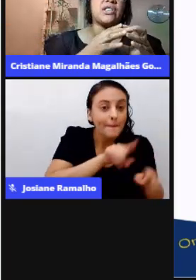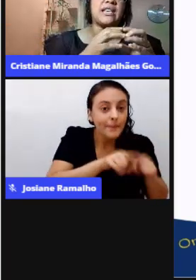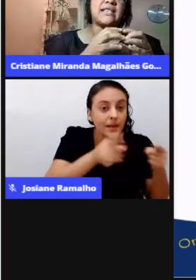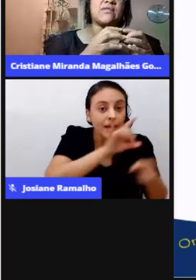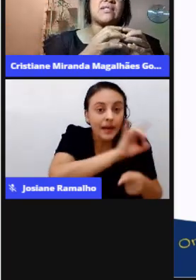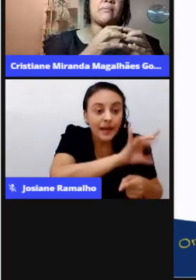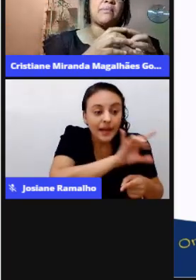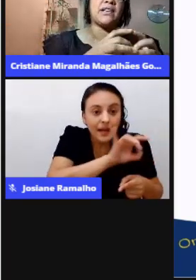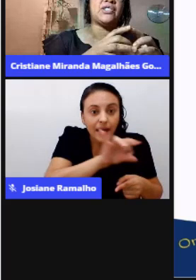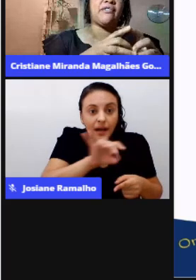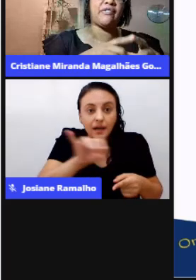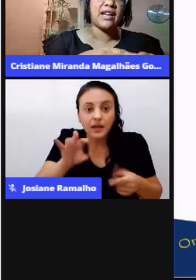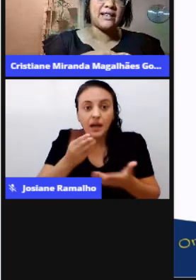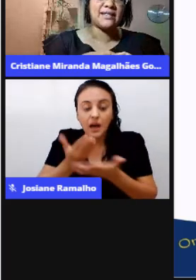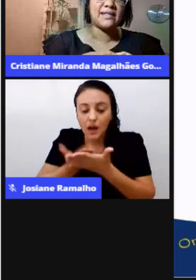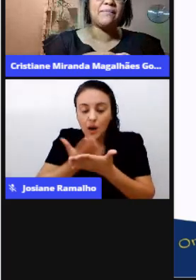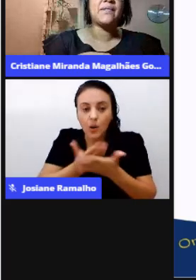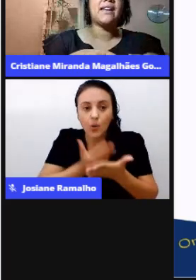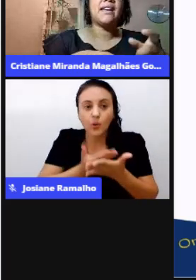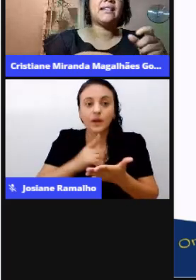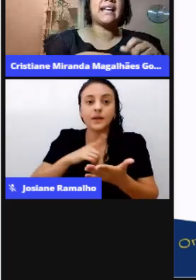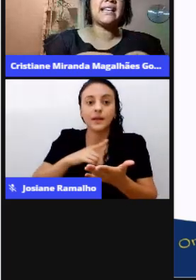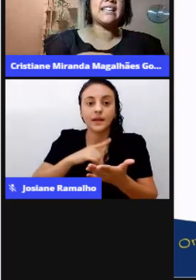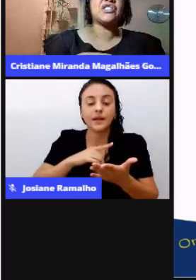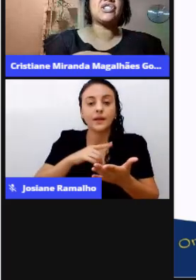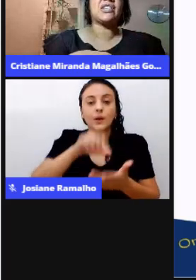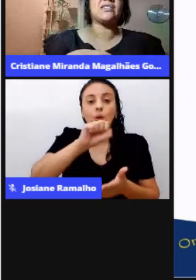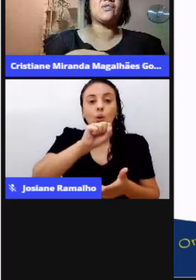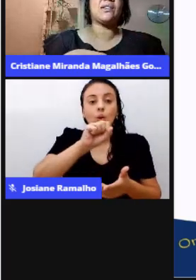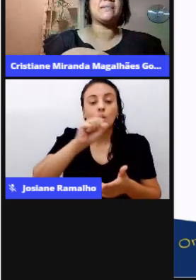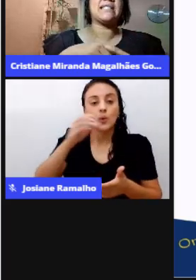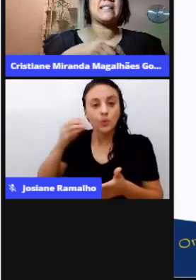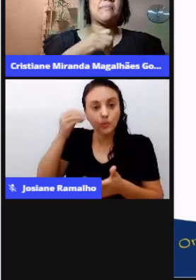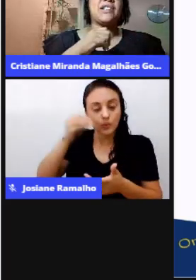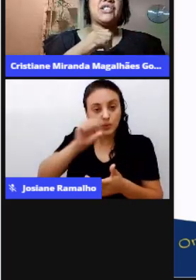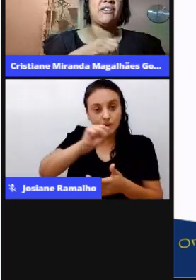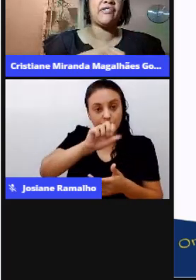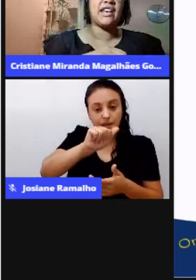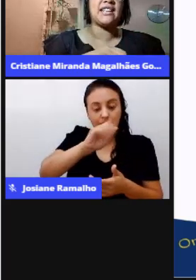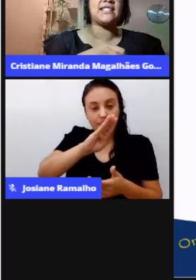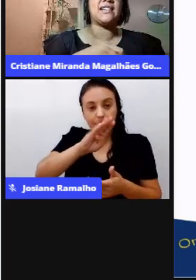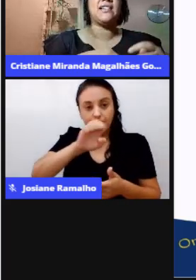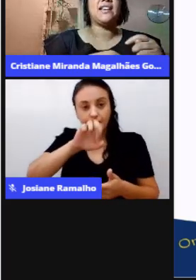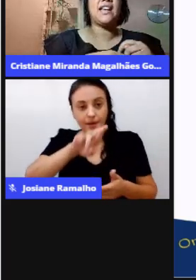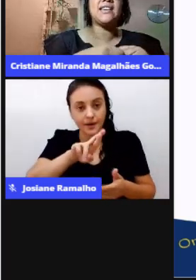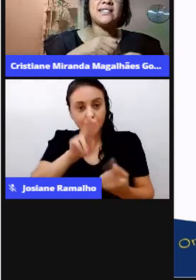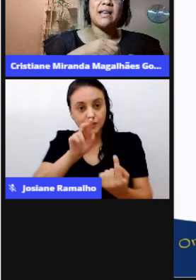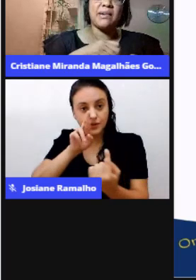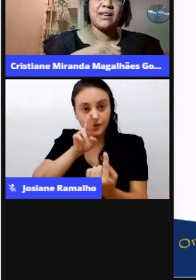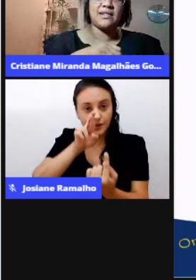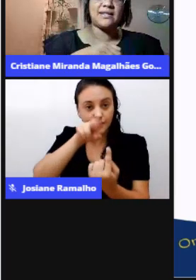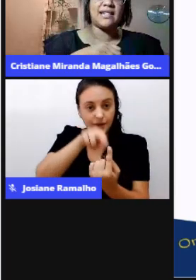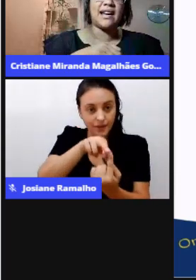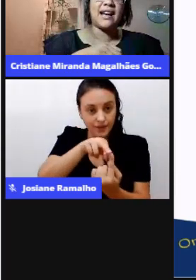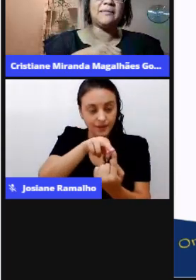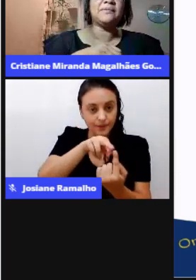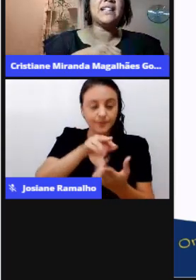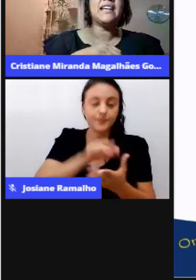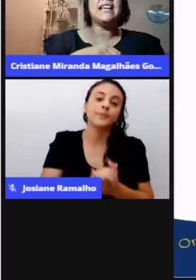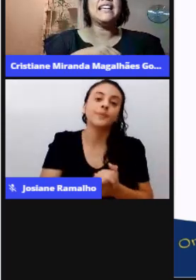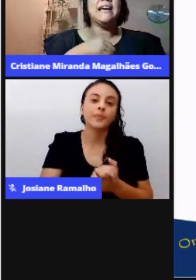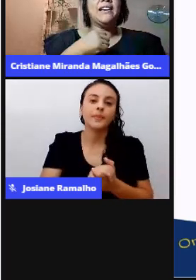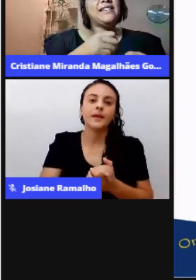vezes a gente utiliza o saber de referência. Dali a gente transforma esse saber de referência em saber